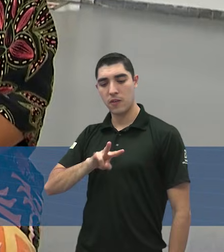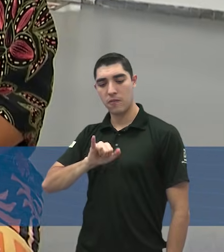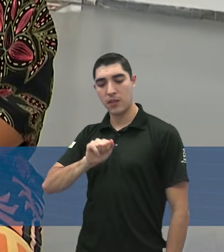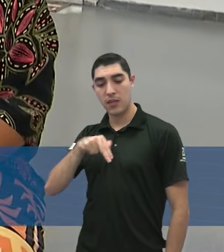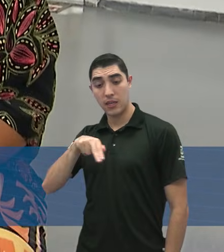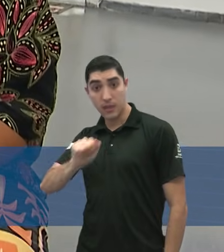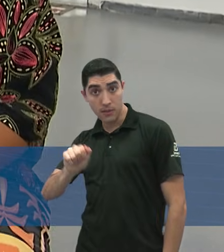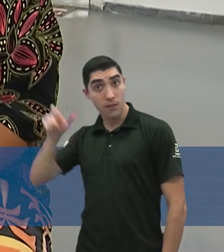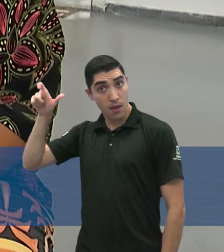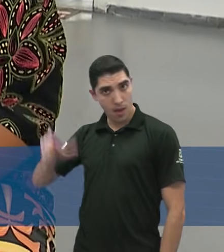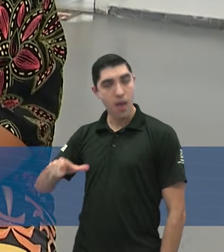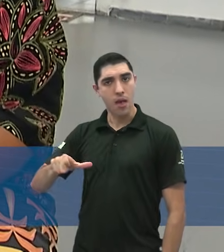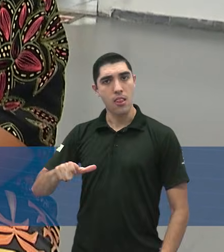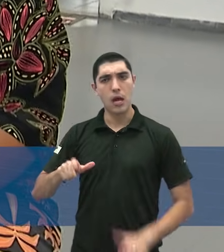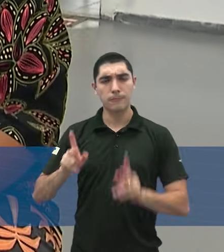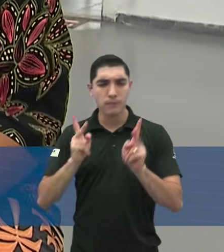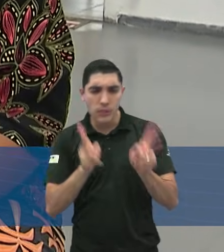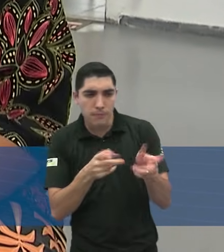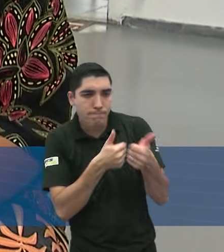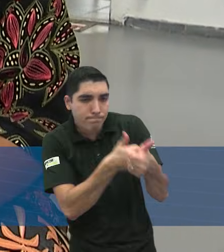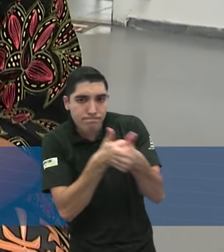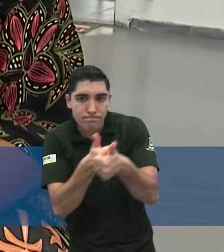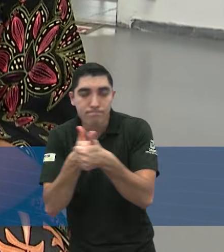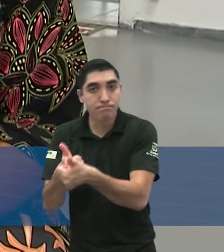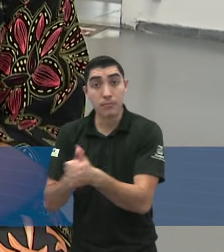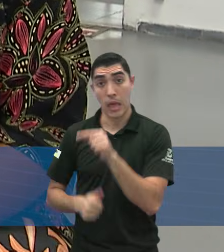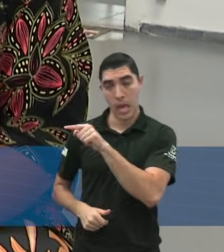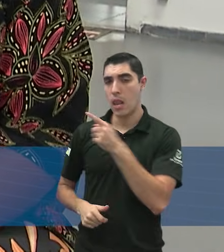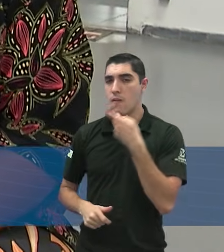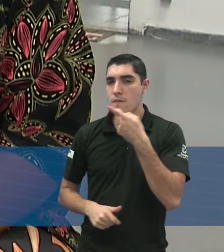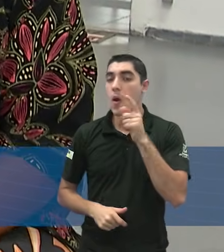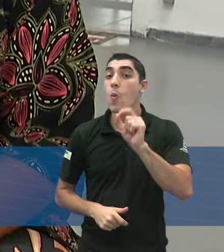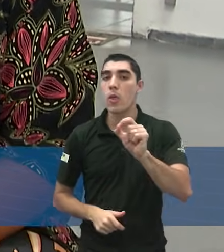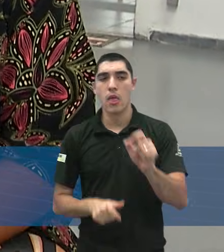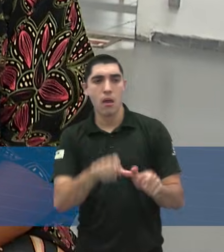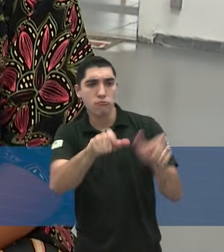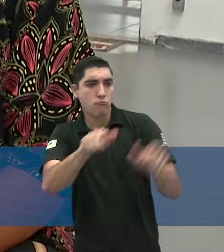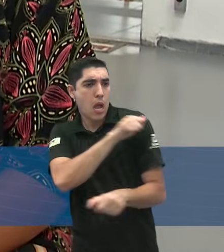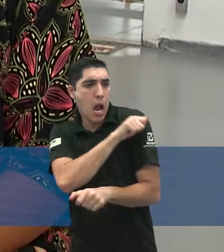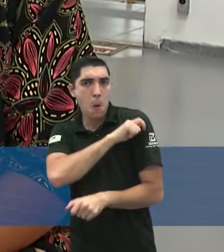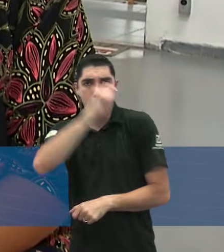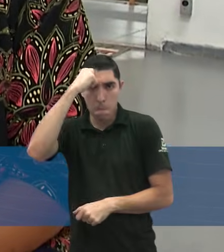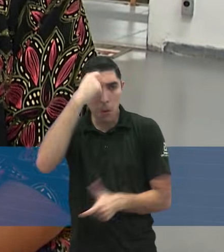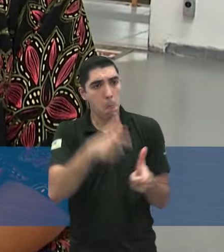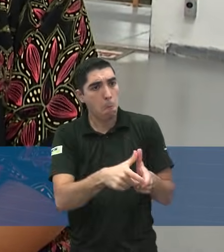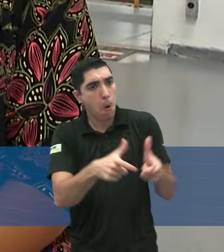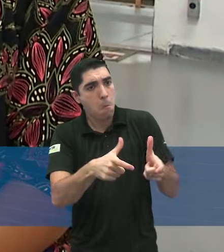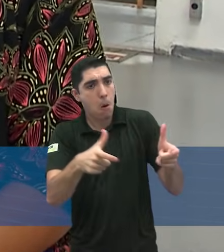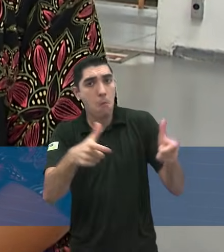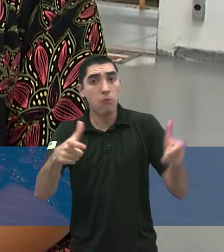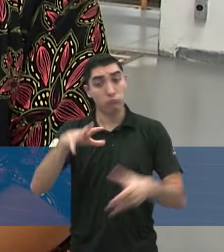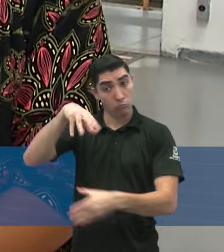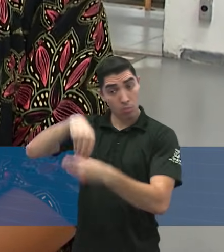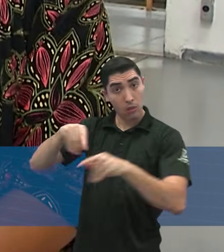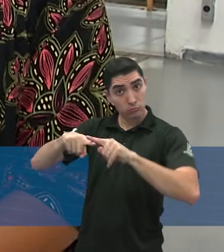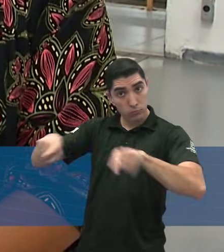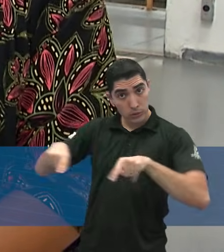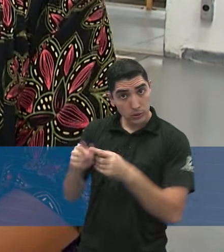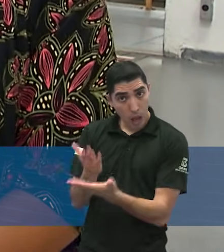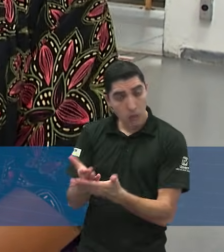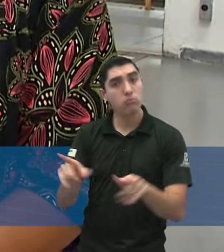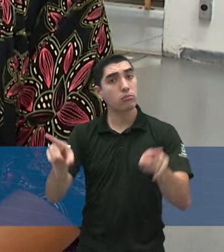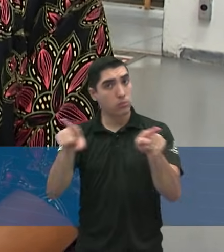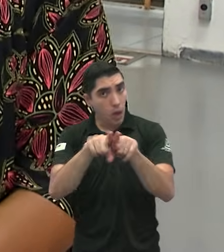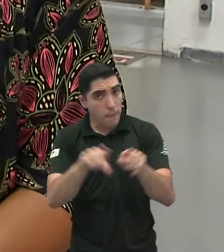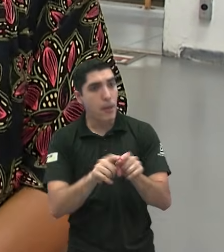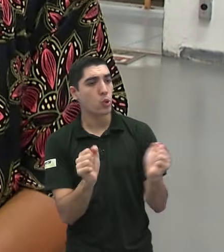Mendes acompanha esse movimento de perto. Ela confirma que o número de alunos negros tem crescido, tanto nas salas de aula